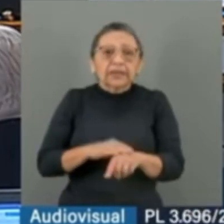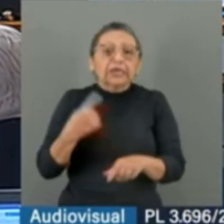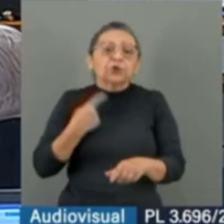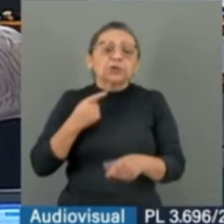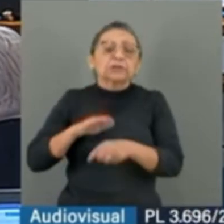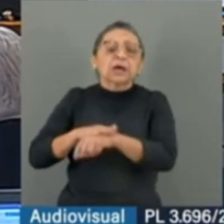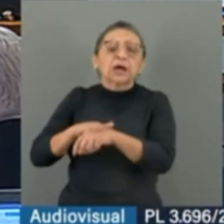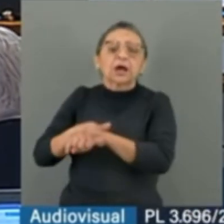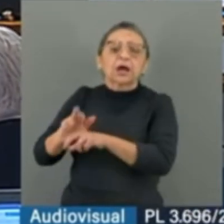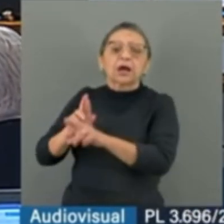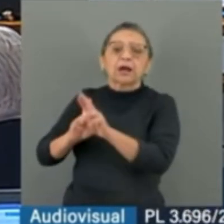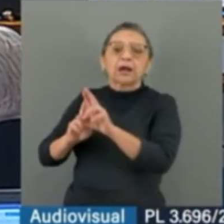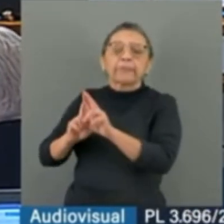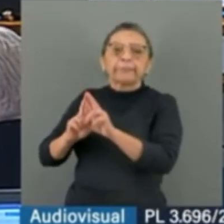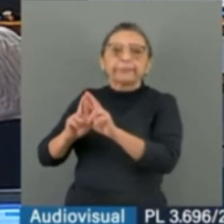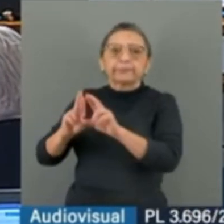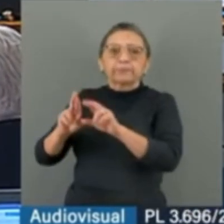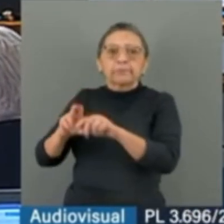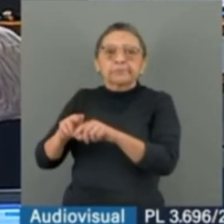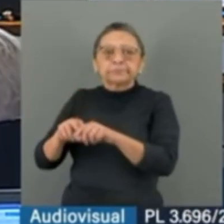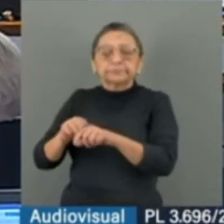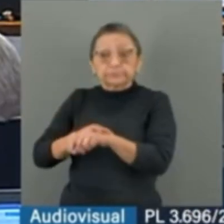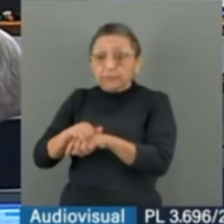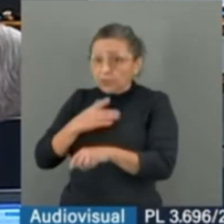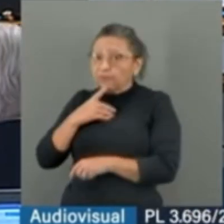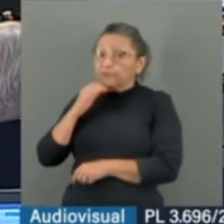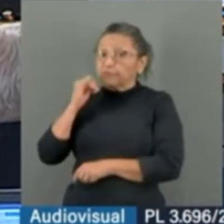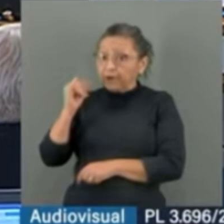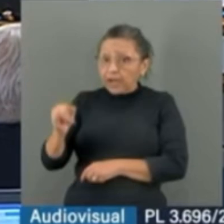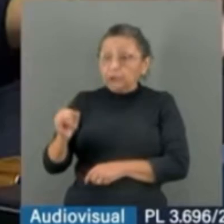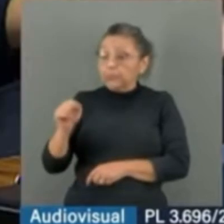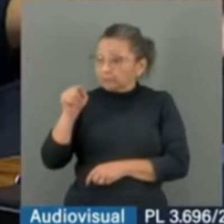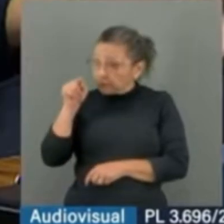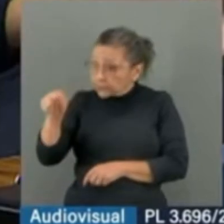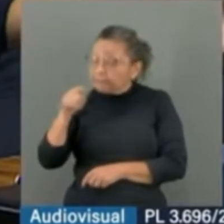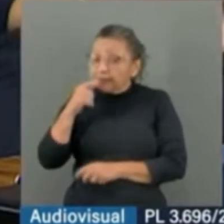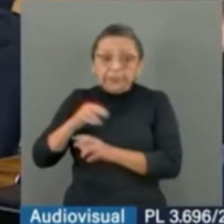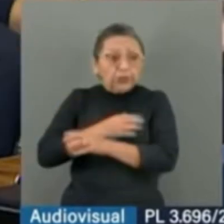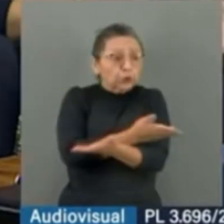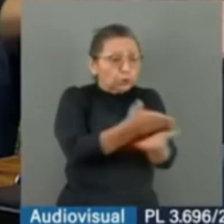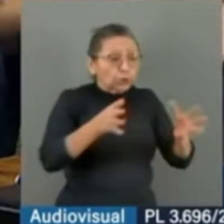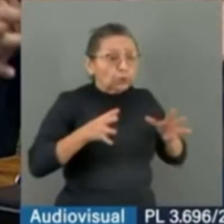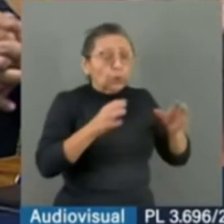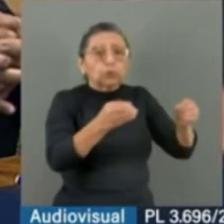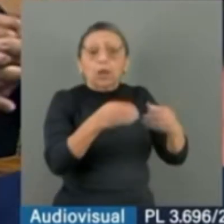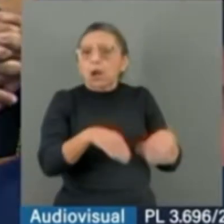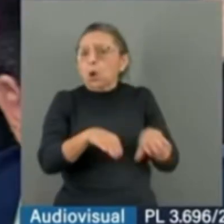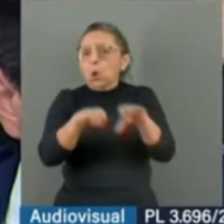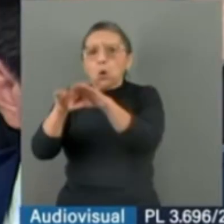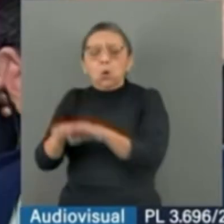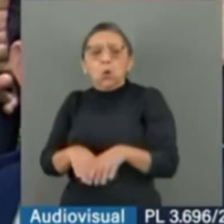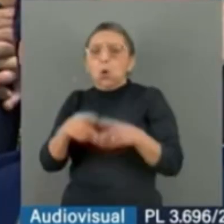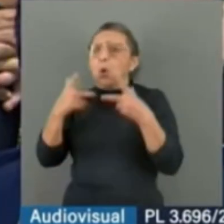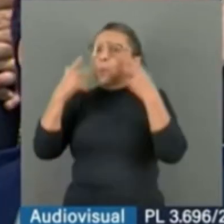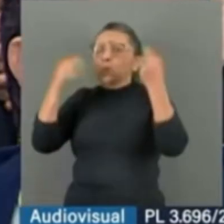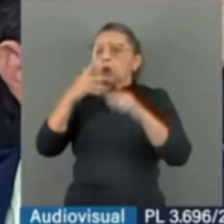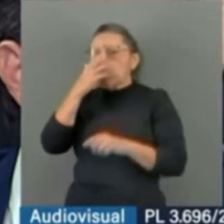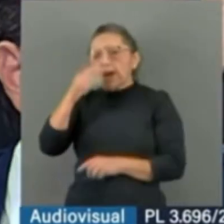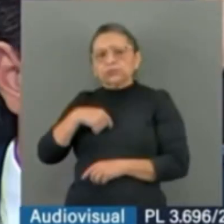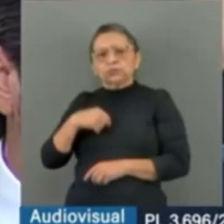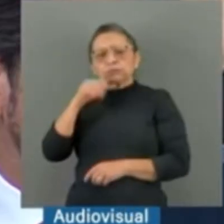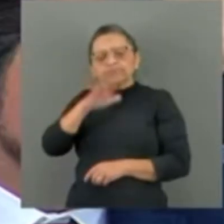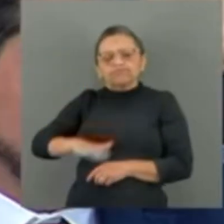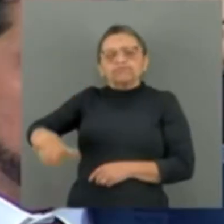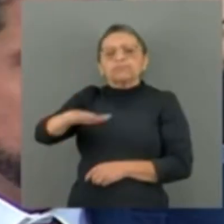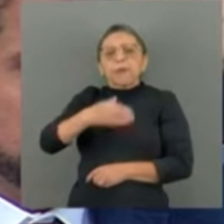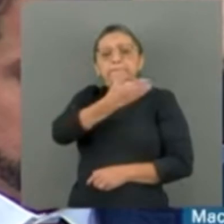conversa, e isso eu digo para Vossa Excelência, digo para todos, é comum, o que eu acho é o seguinte: no espaço público,